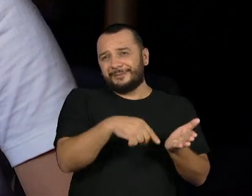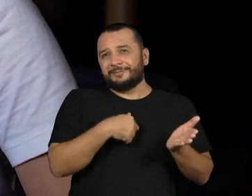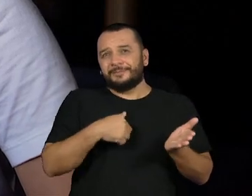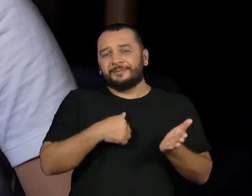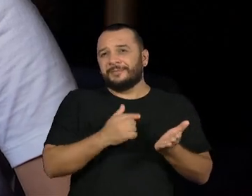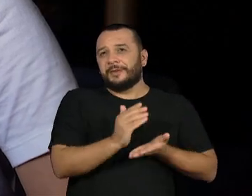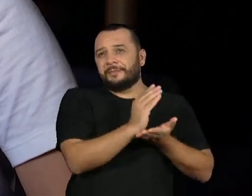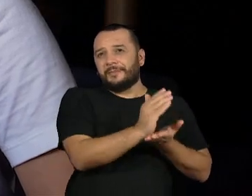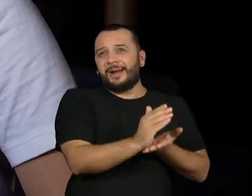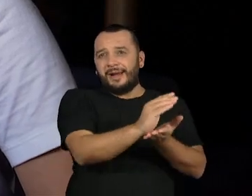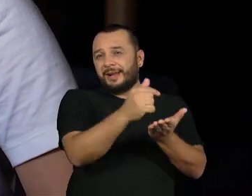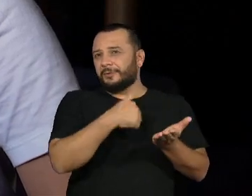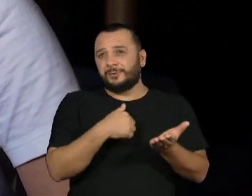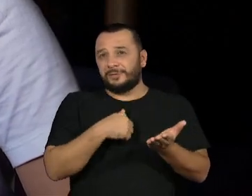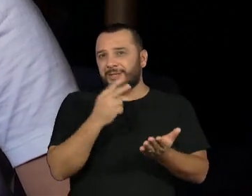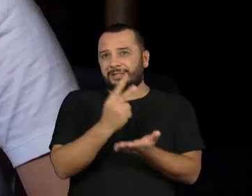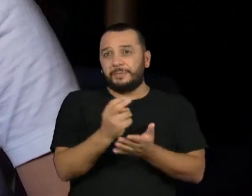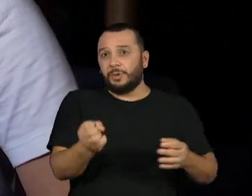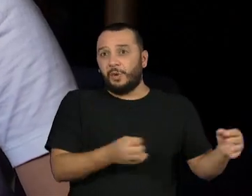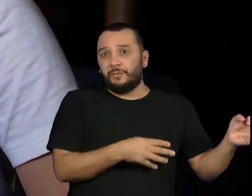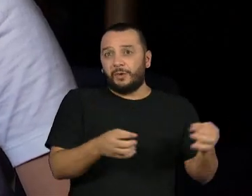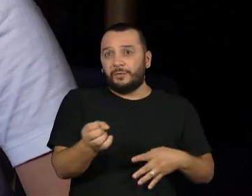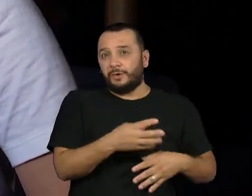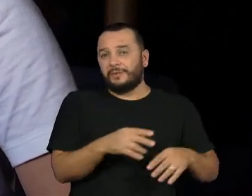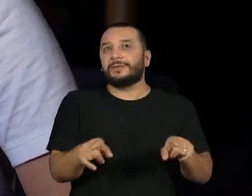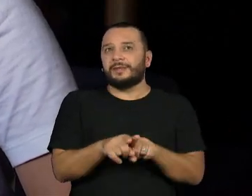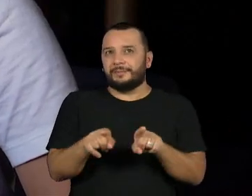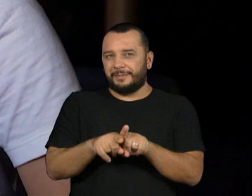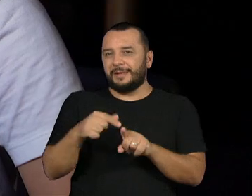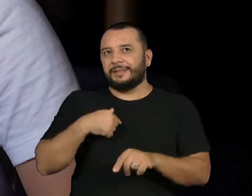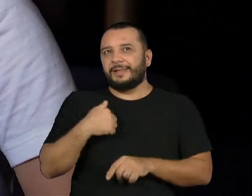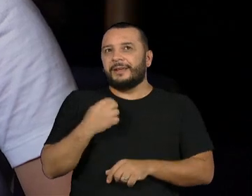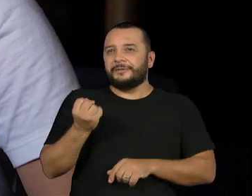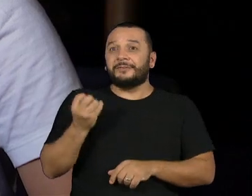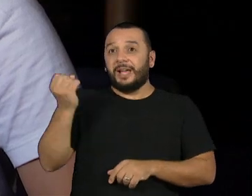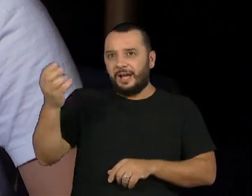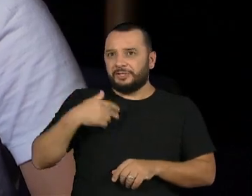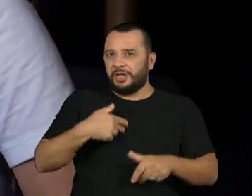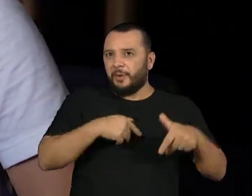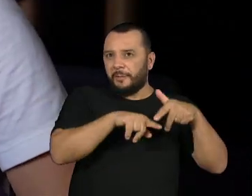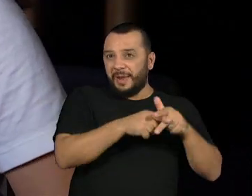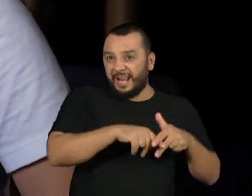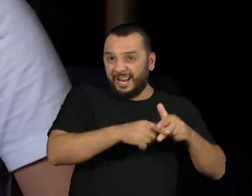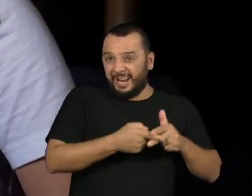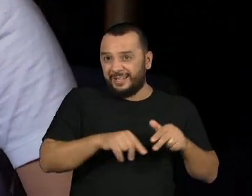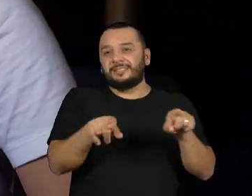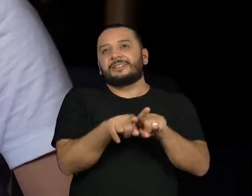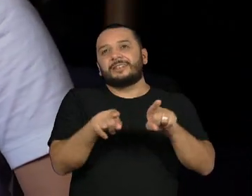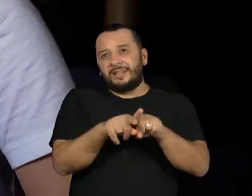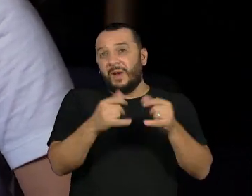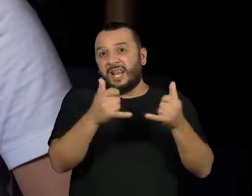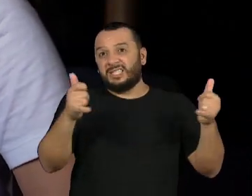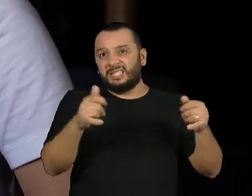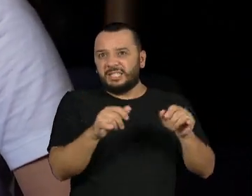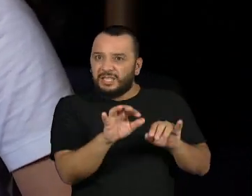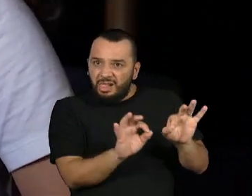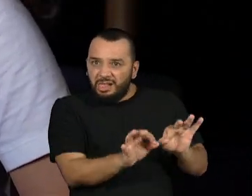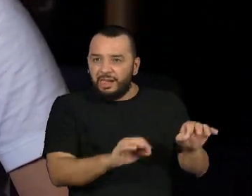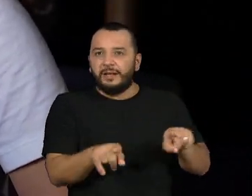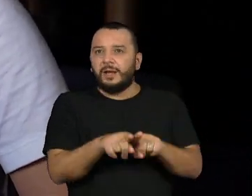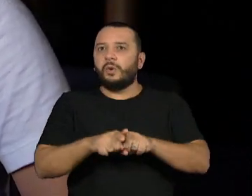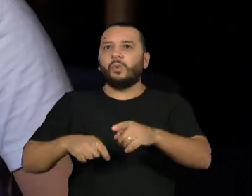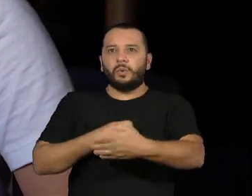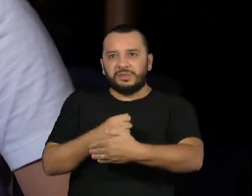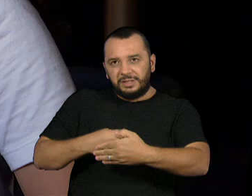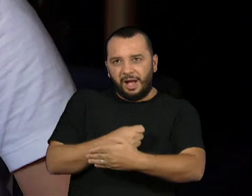coisas que a gente não imaginava fazer. Então, na viagem, tive que virar um pouco mecânica, um pouco eletricista, um pouco cozinheira, às